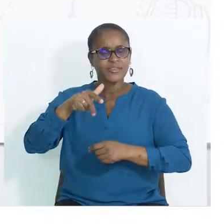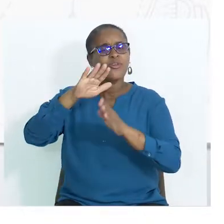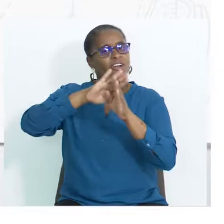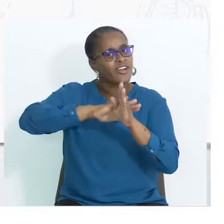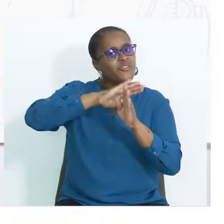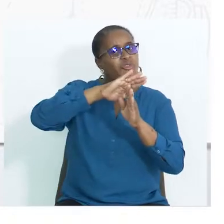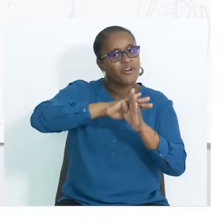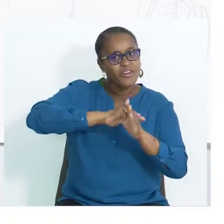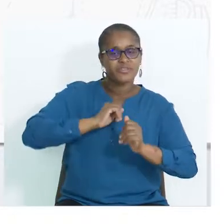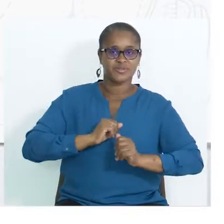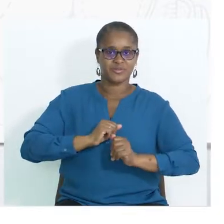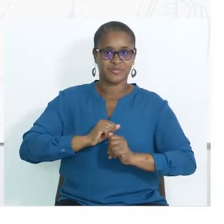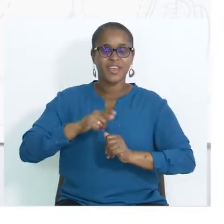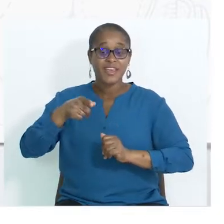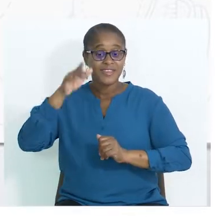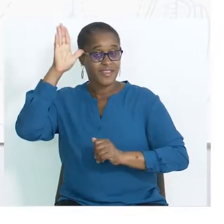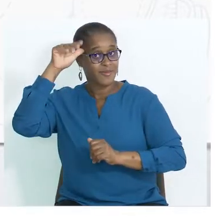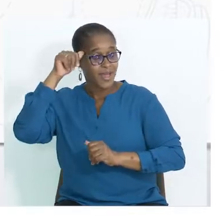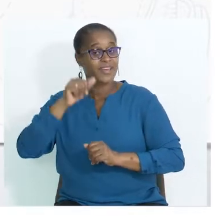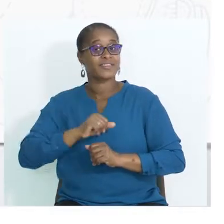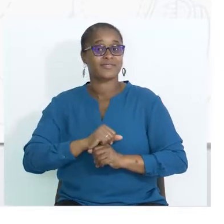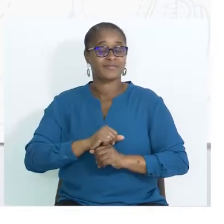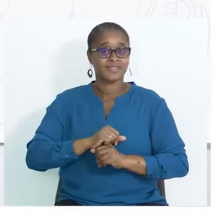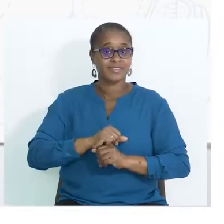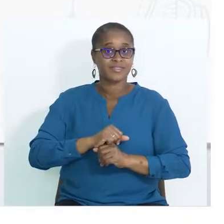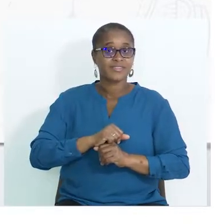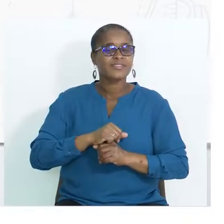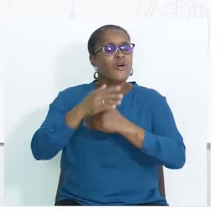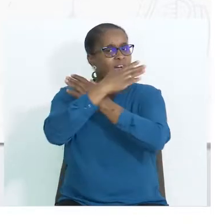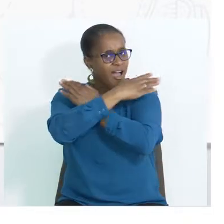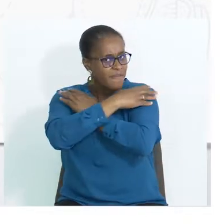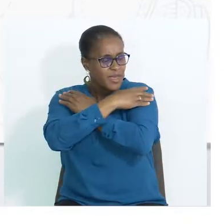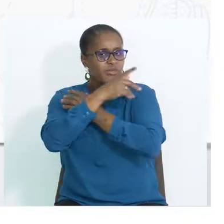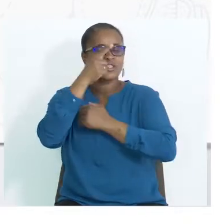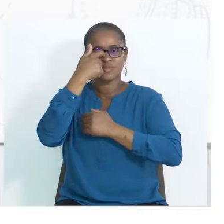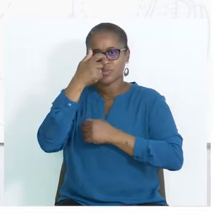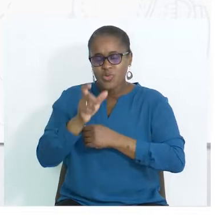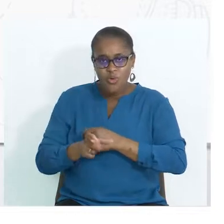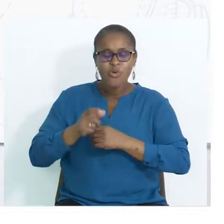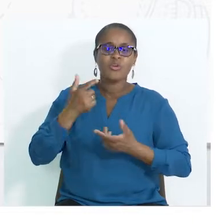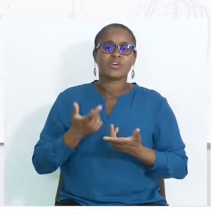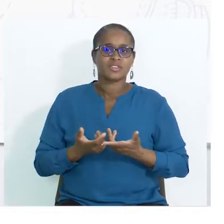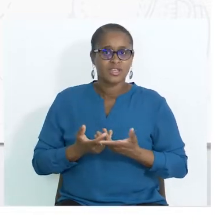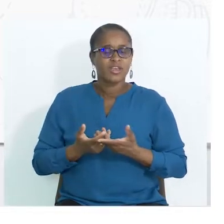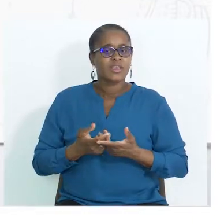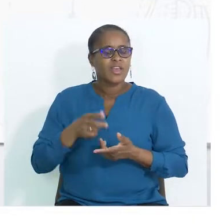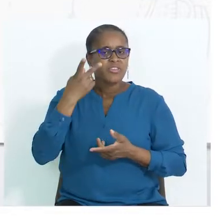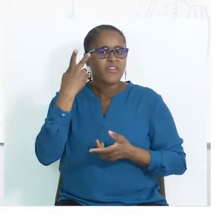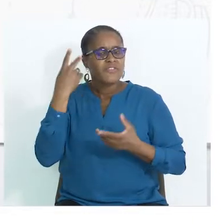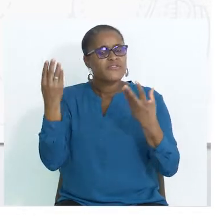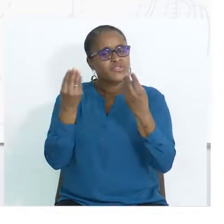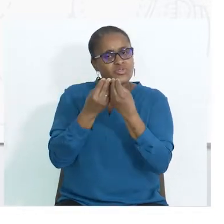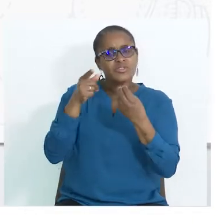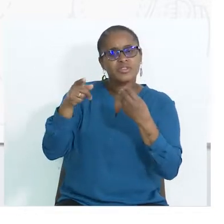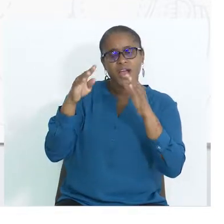animais são carinhosos Esses animais são amigos das pessoas que vivem em